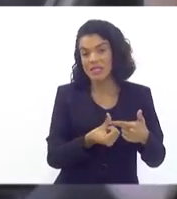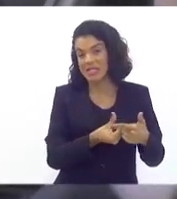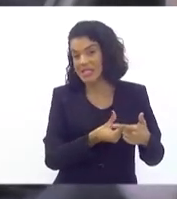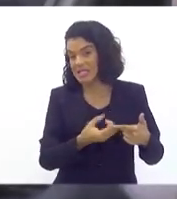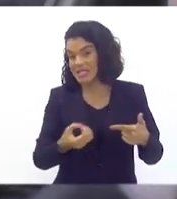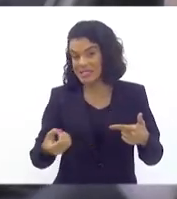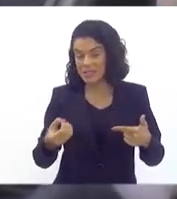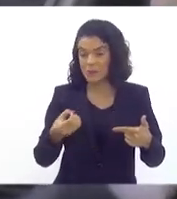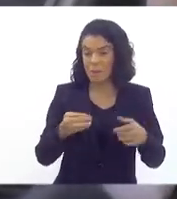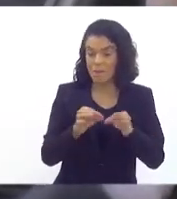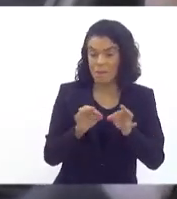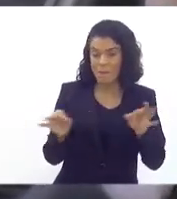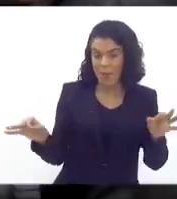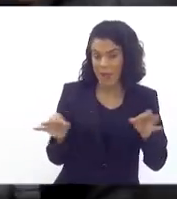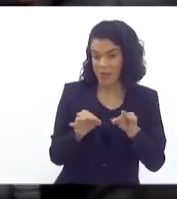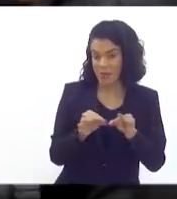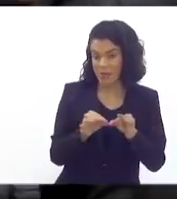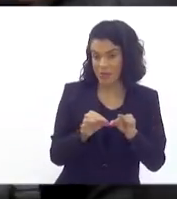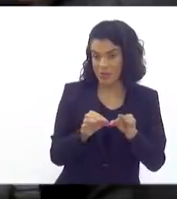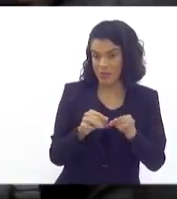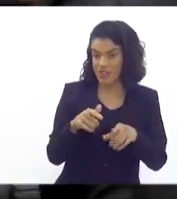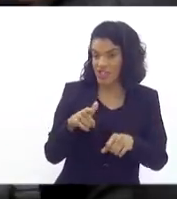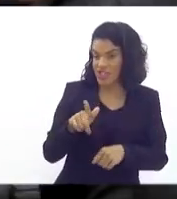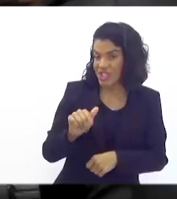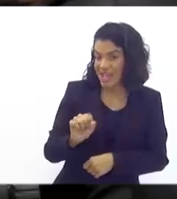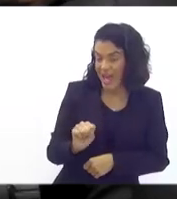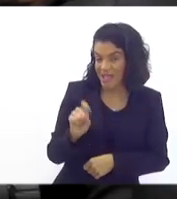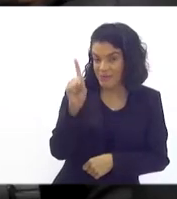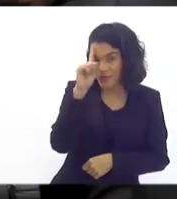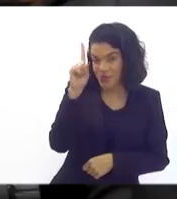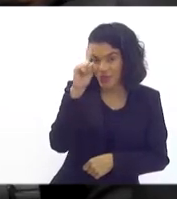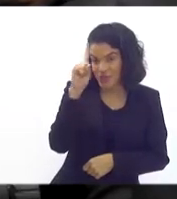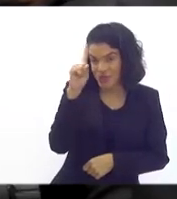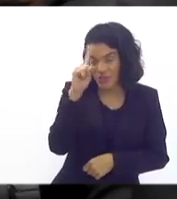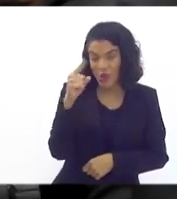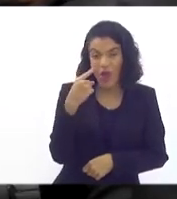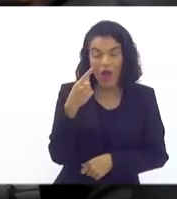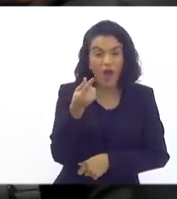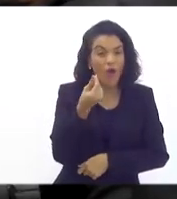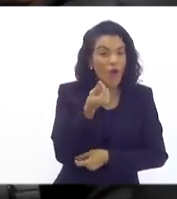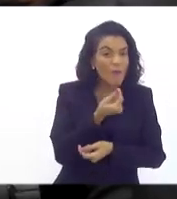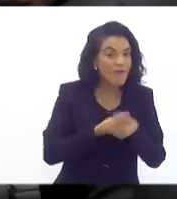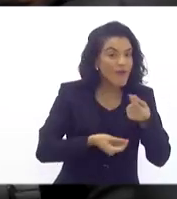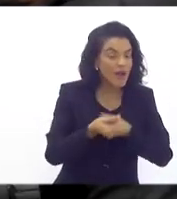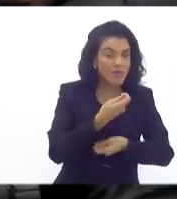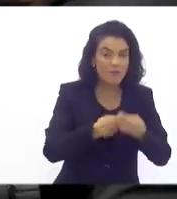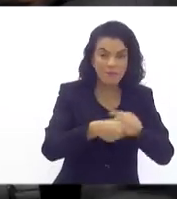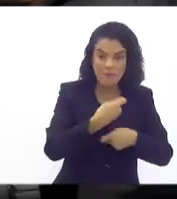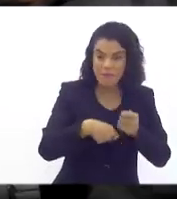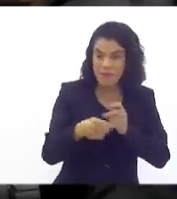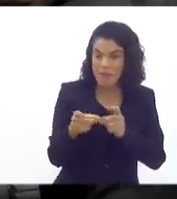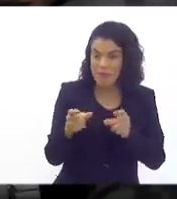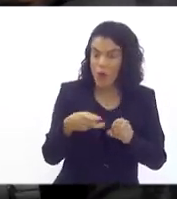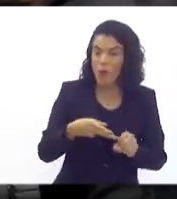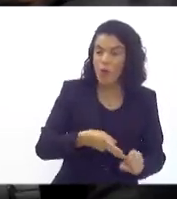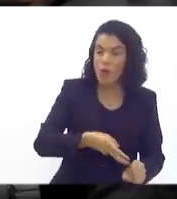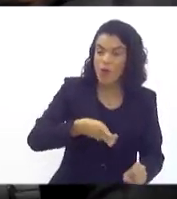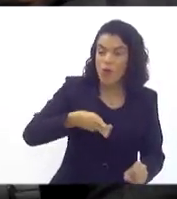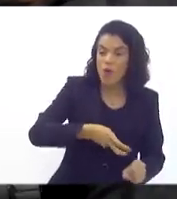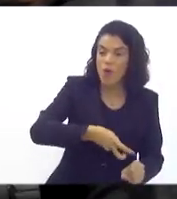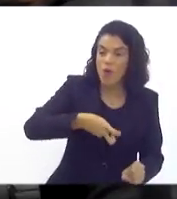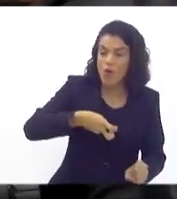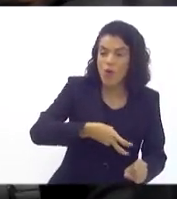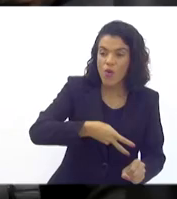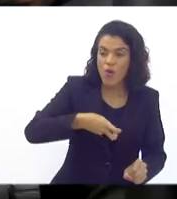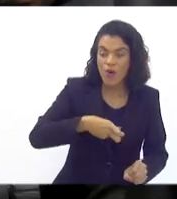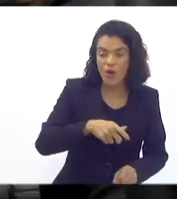dia Vocês estão entendendo a dimensão do que que significa falando de mercado tô falando de uma concessionária da exploração é isso que